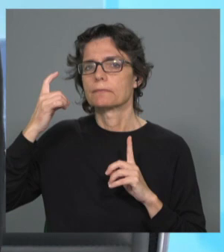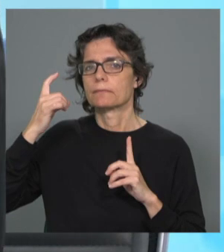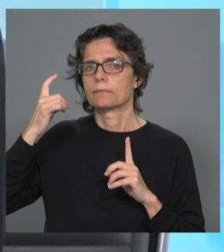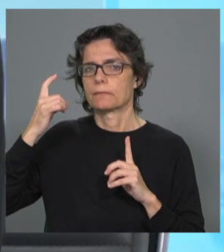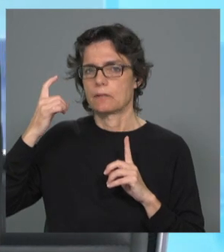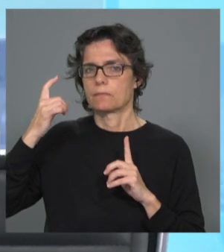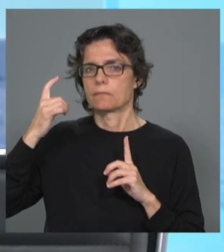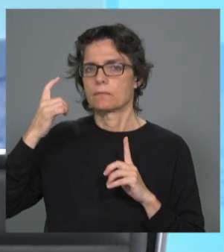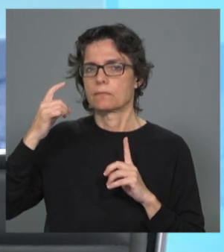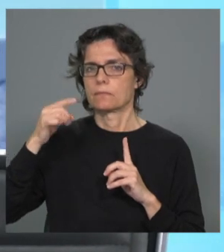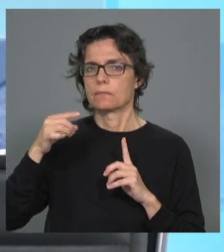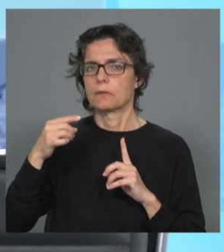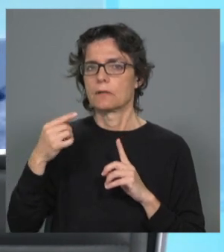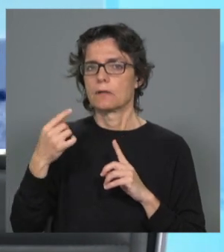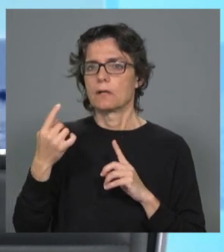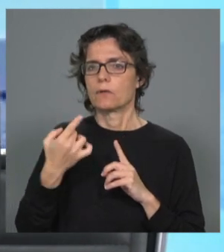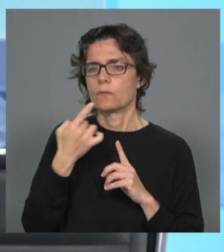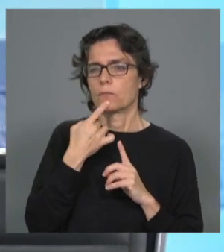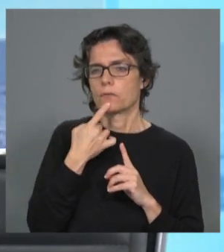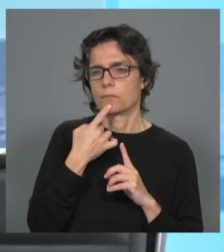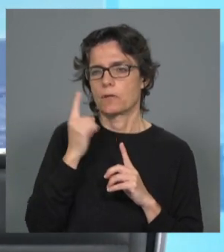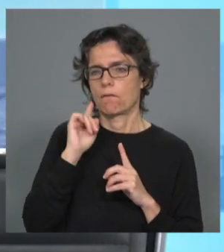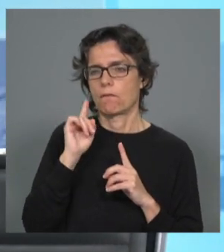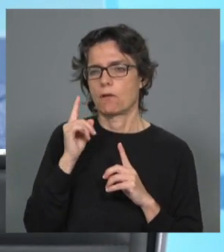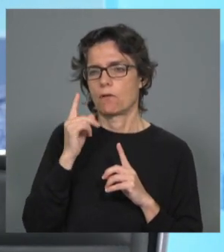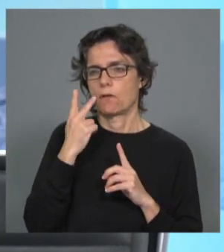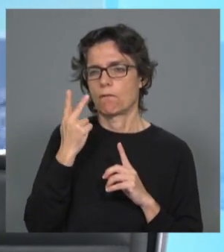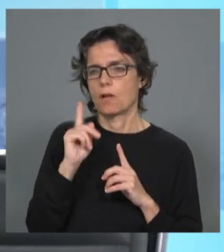queremos perceber o que é o valor da vida.